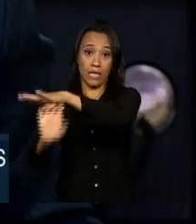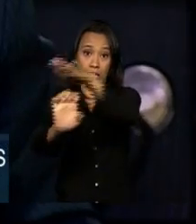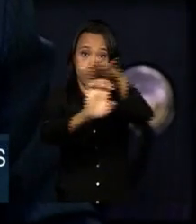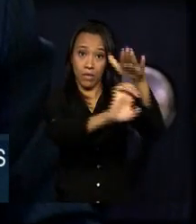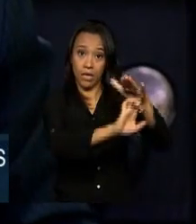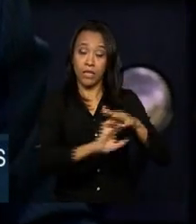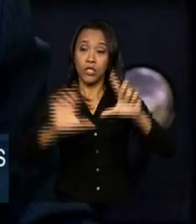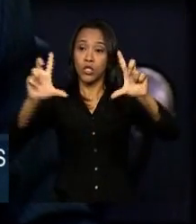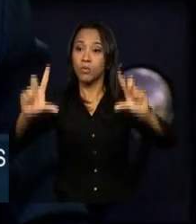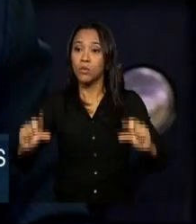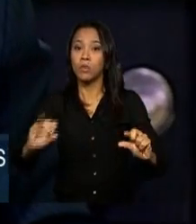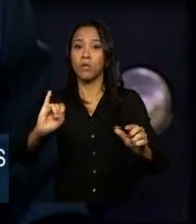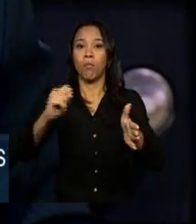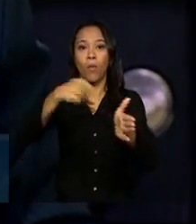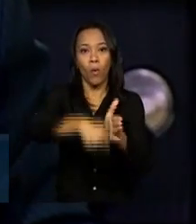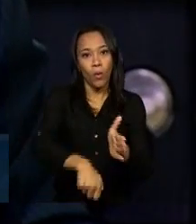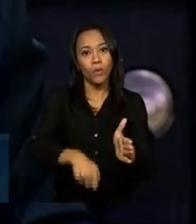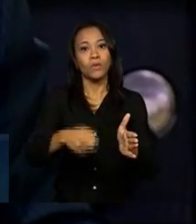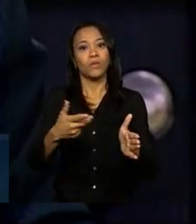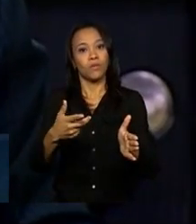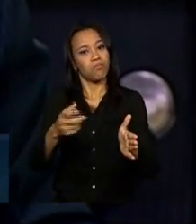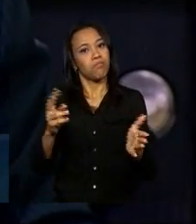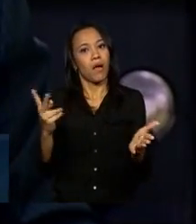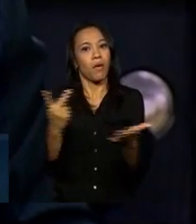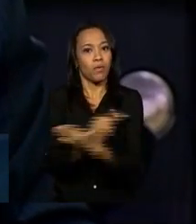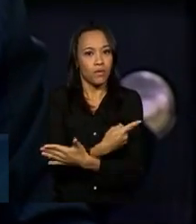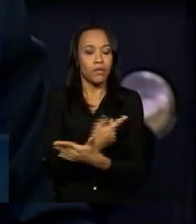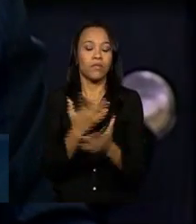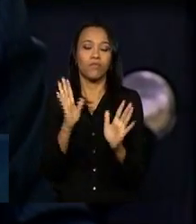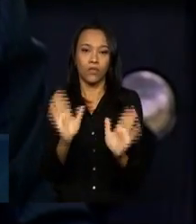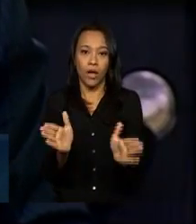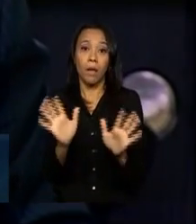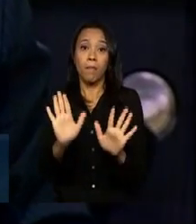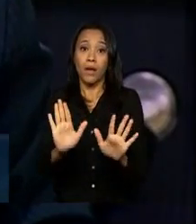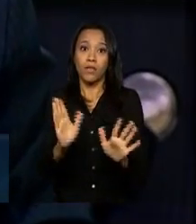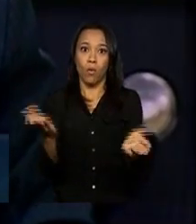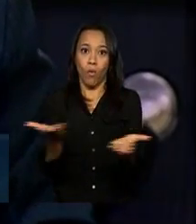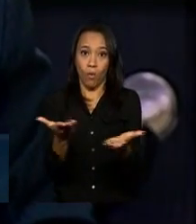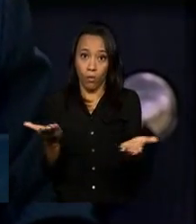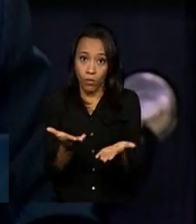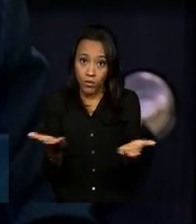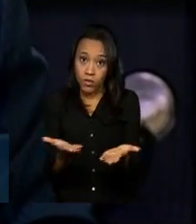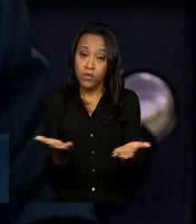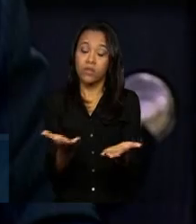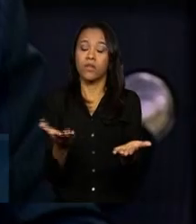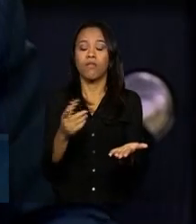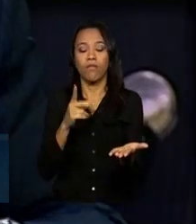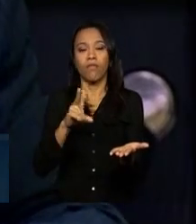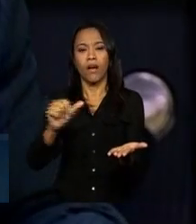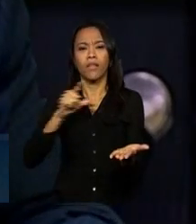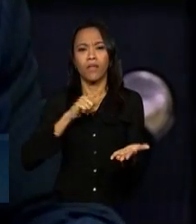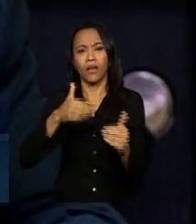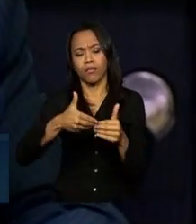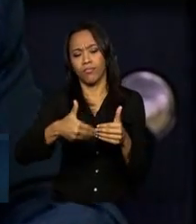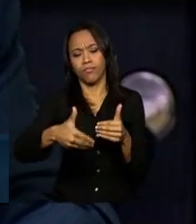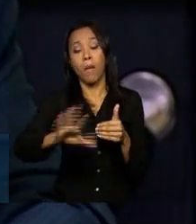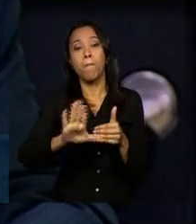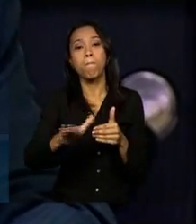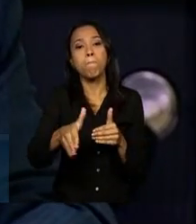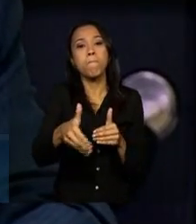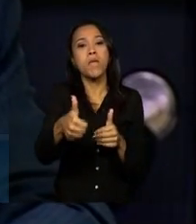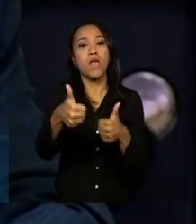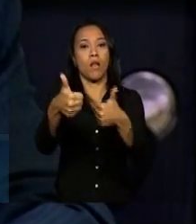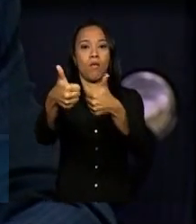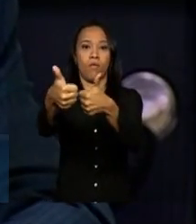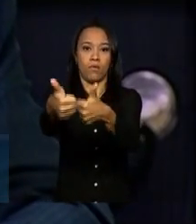foi num momento de uma do mauge da crise mundial é claro que agora haverá uma tendência de melhoria das